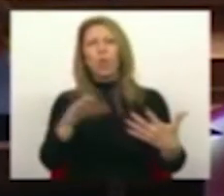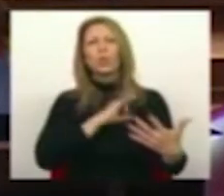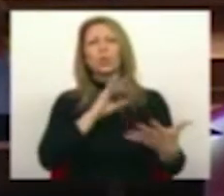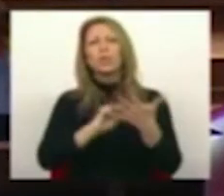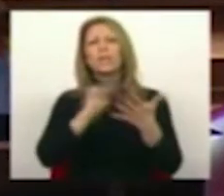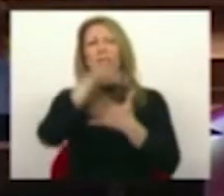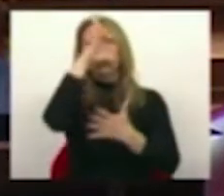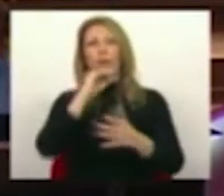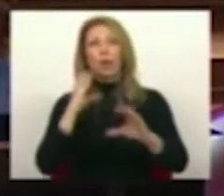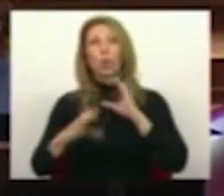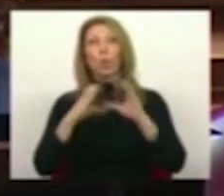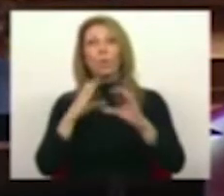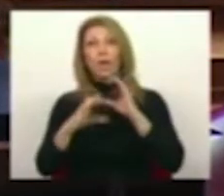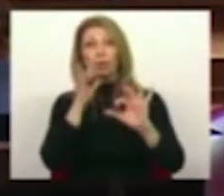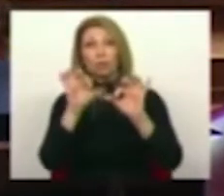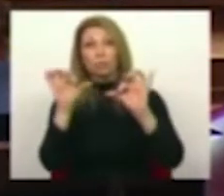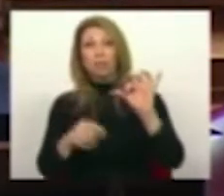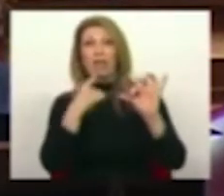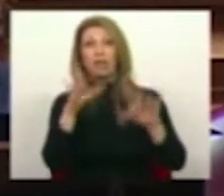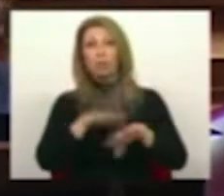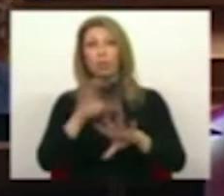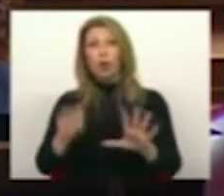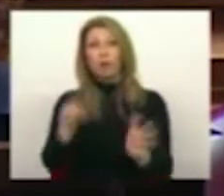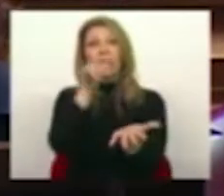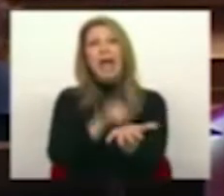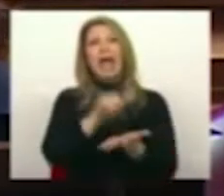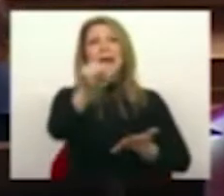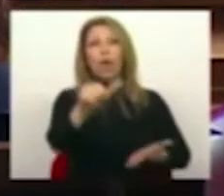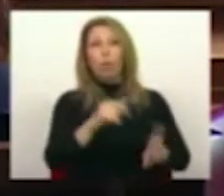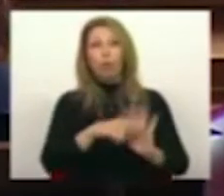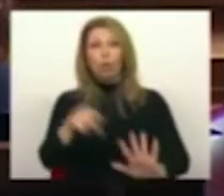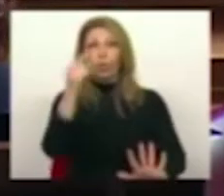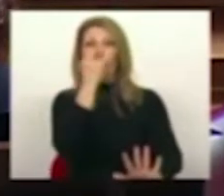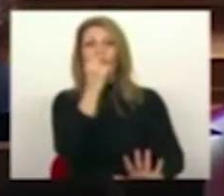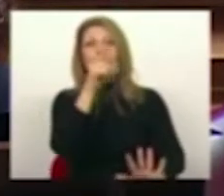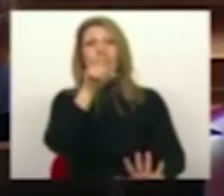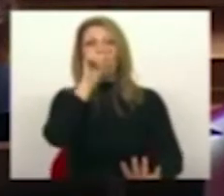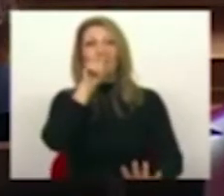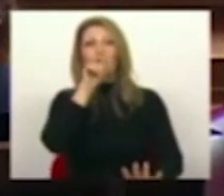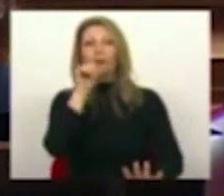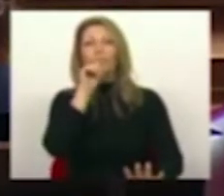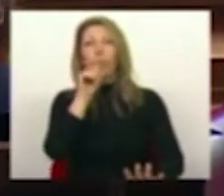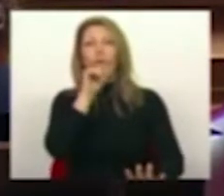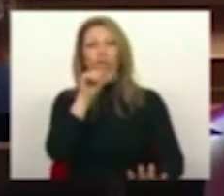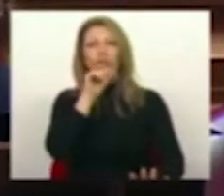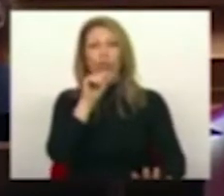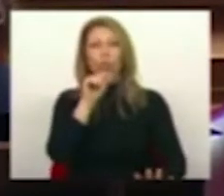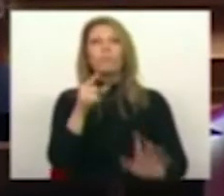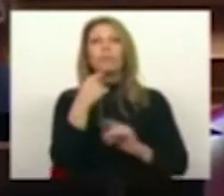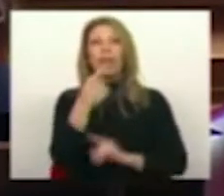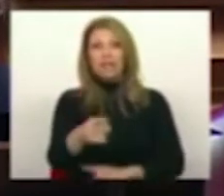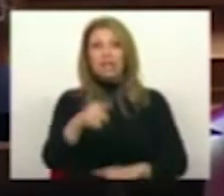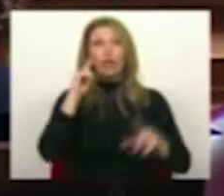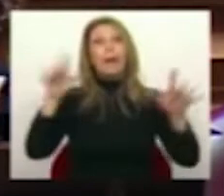das Comunicações a propósito do aeroporto de Montijo, de que os pássaros não são estúpidos e é possível que se adaptem, Sr. Primeiro-Ministro, nós também